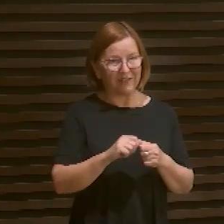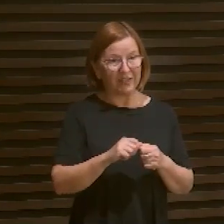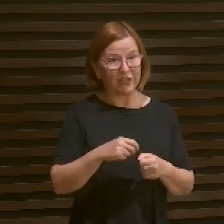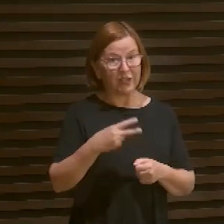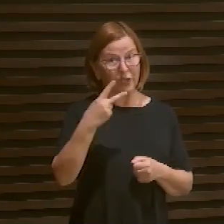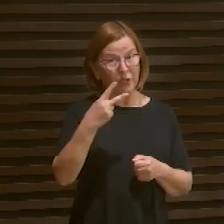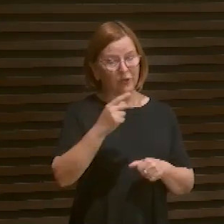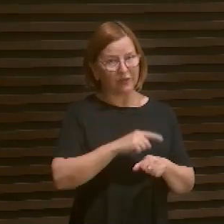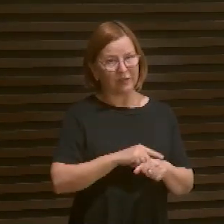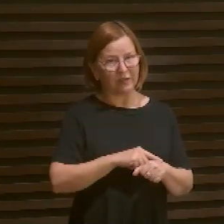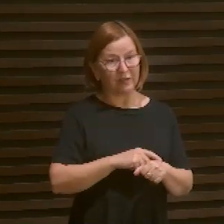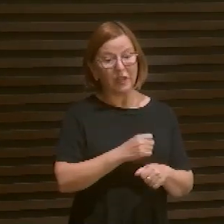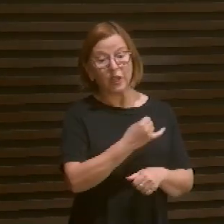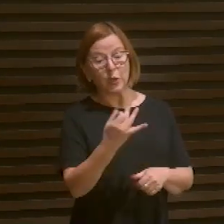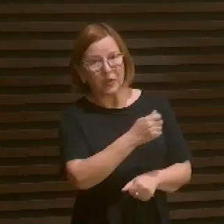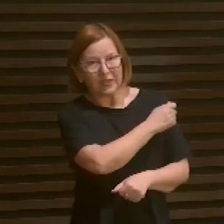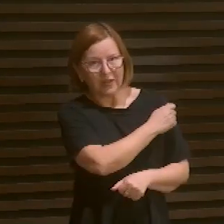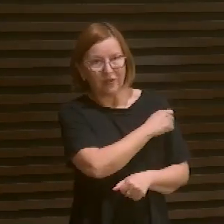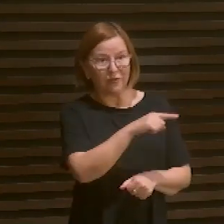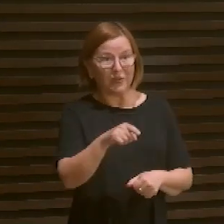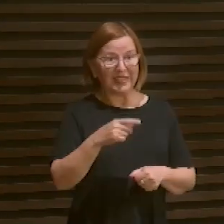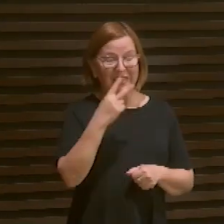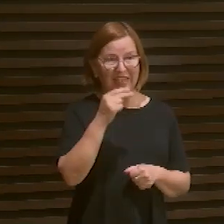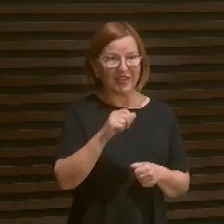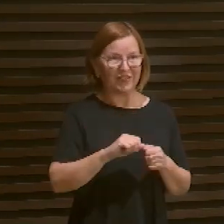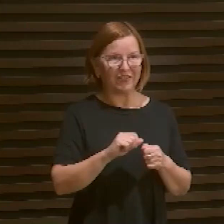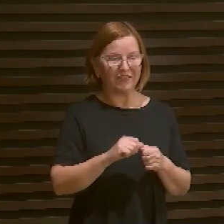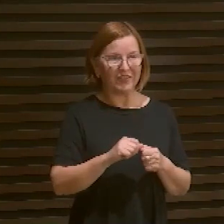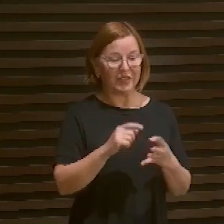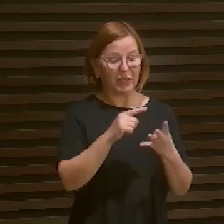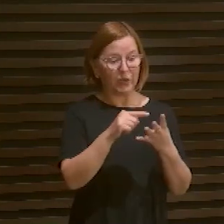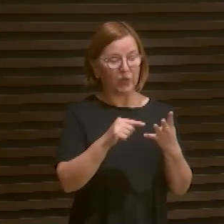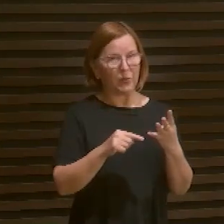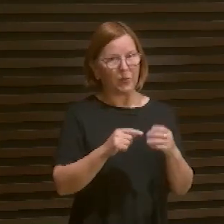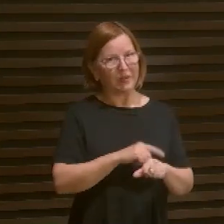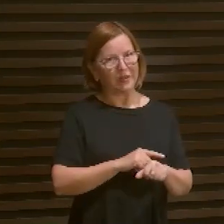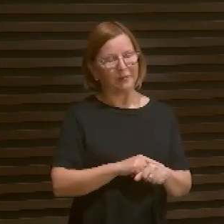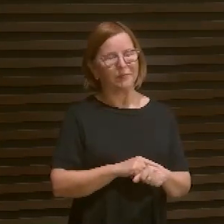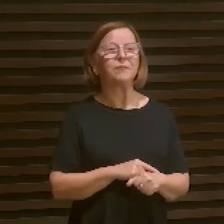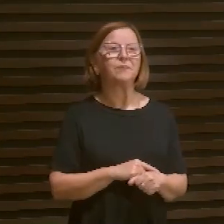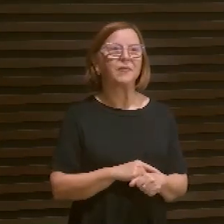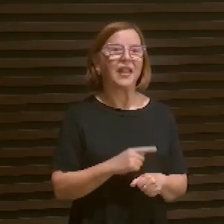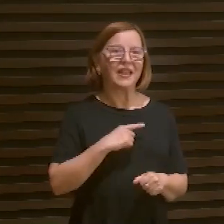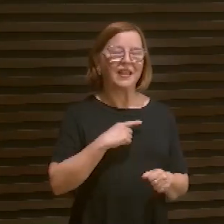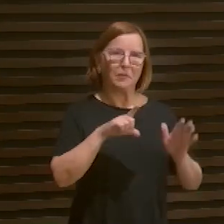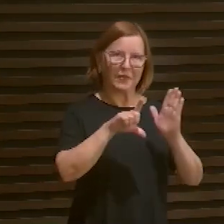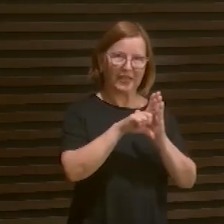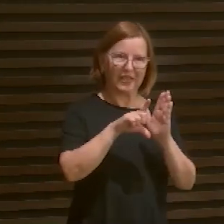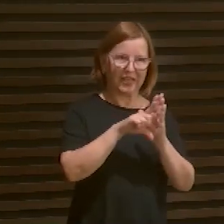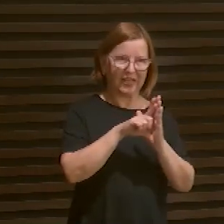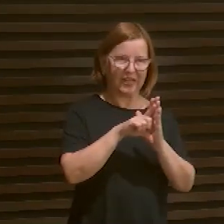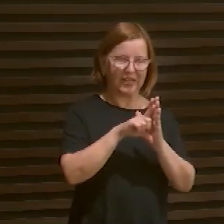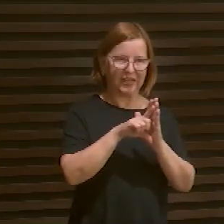quantos vocês acham que fez em 4 tempos? Ora, nós temos uma lei aqui que é a lei do menor